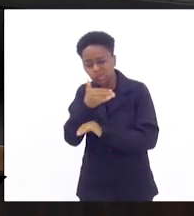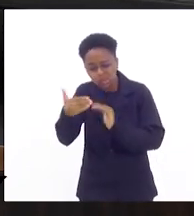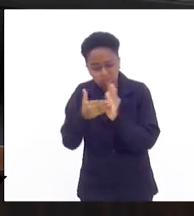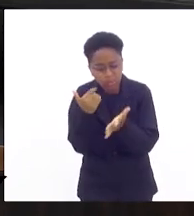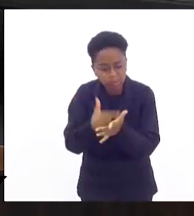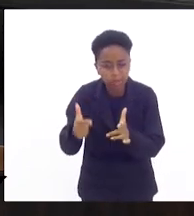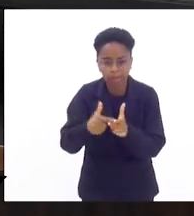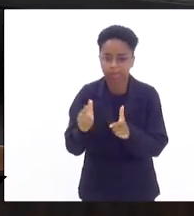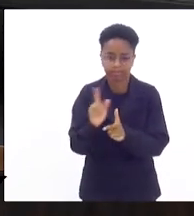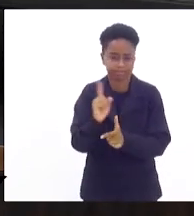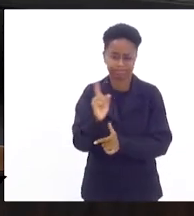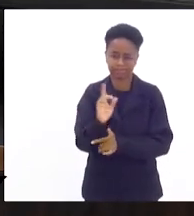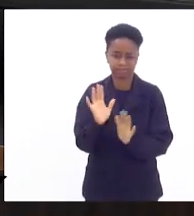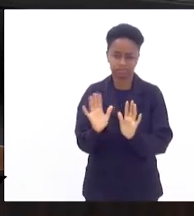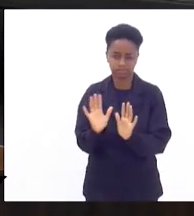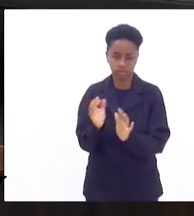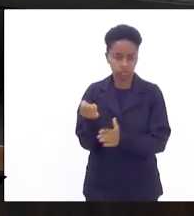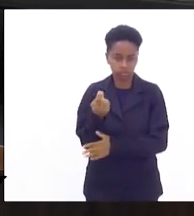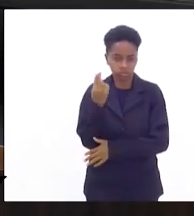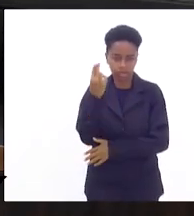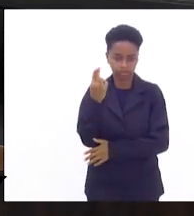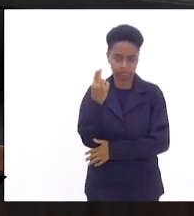ela assumiu na concessão.